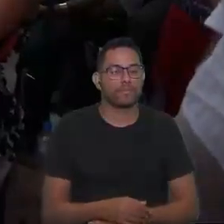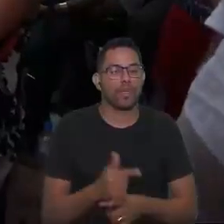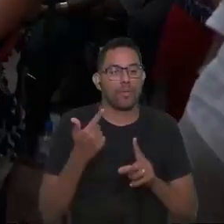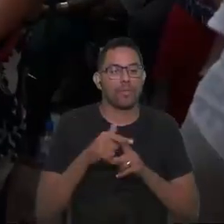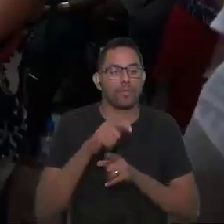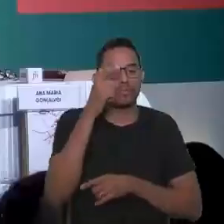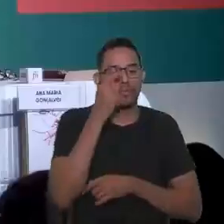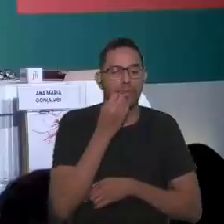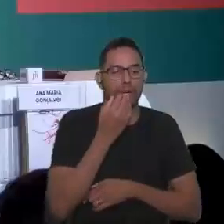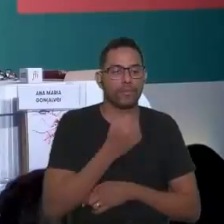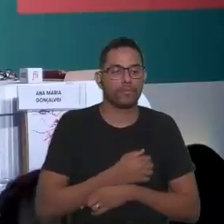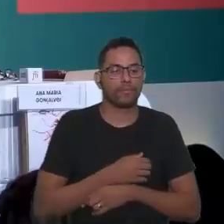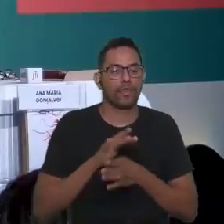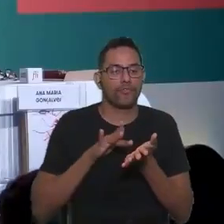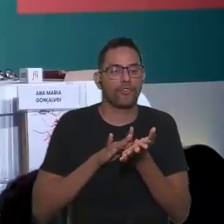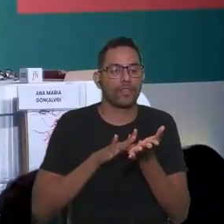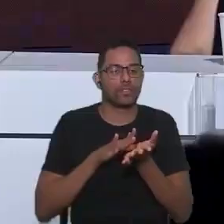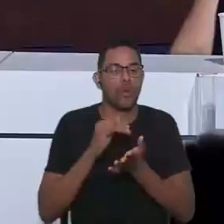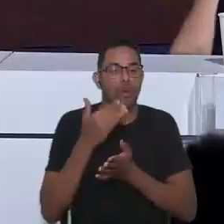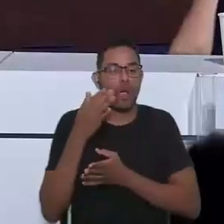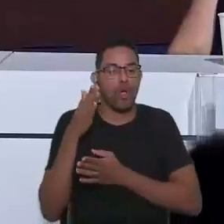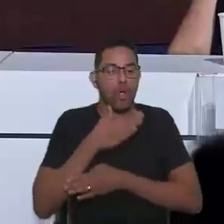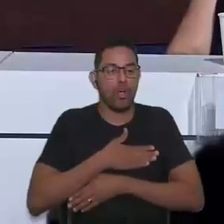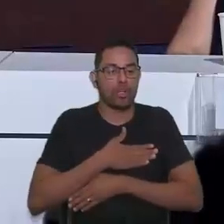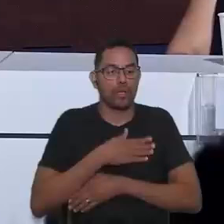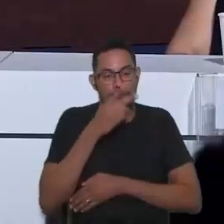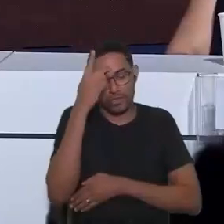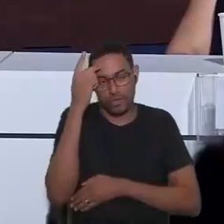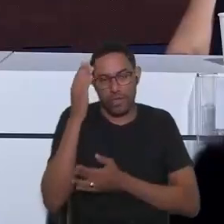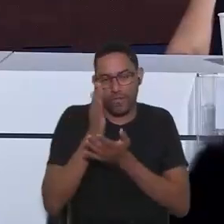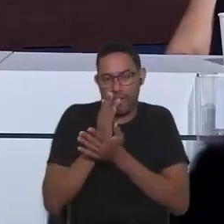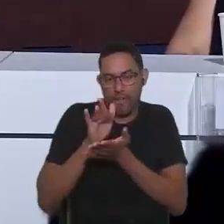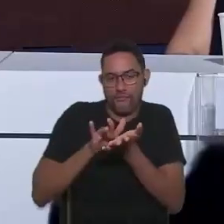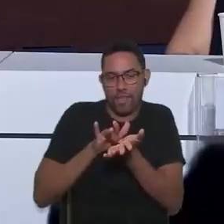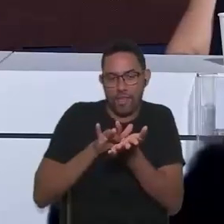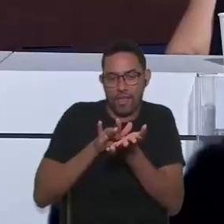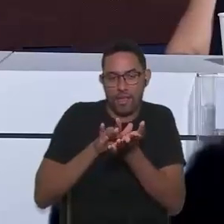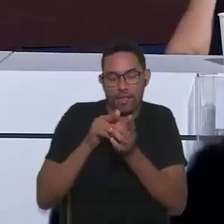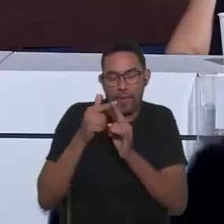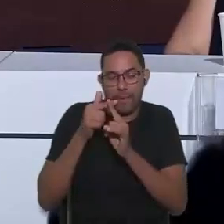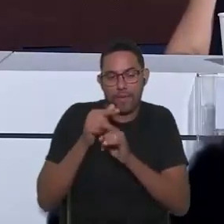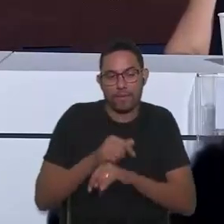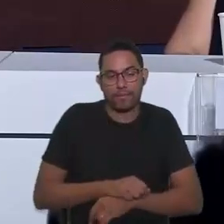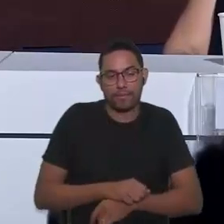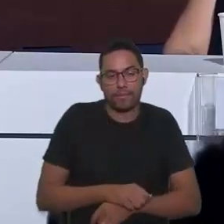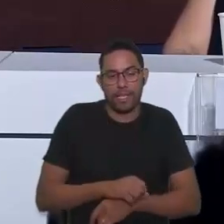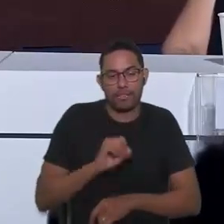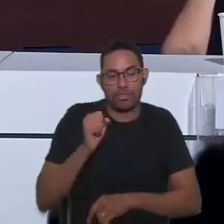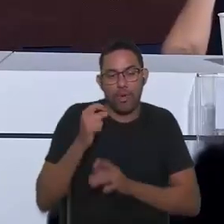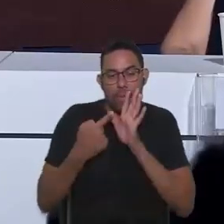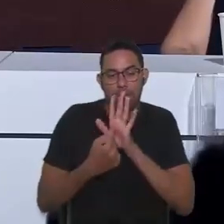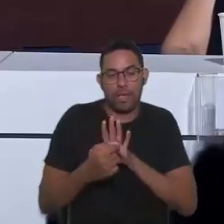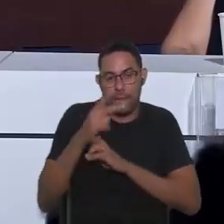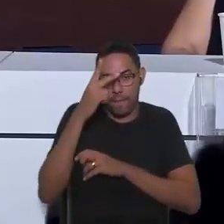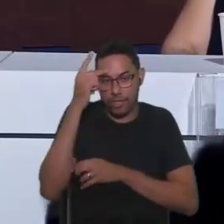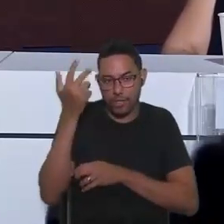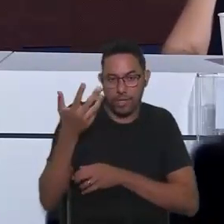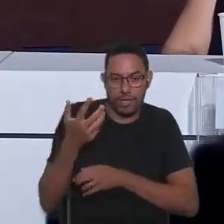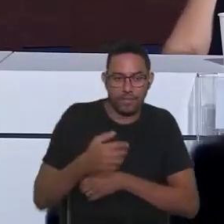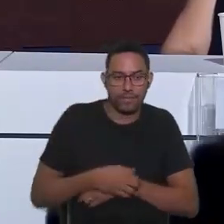Porque eu sou bom a disfarçar quando eu gosto de alguém, eu às vezes disfarço, porque se eu revelar e a pessoa